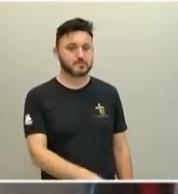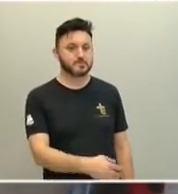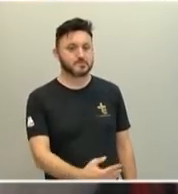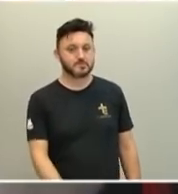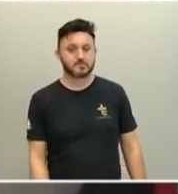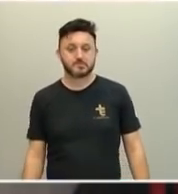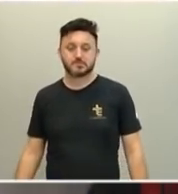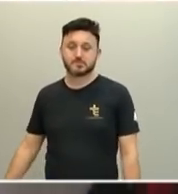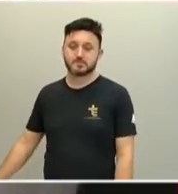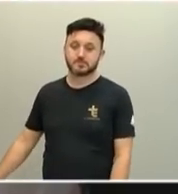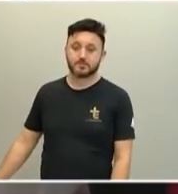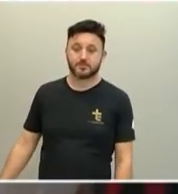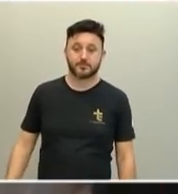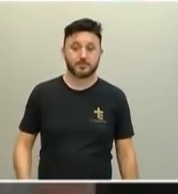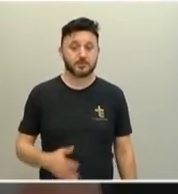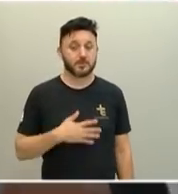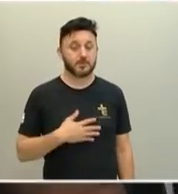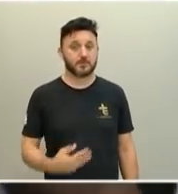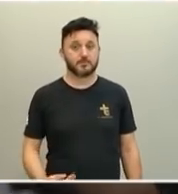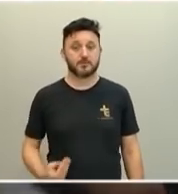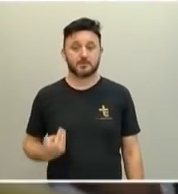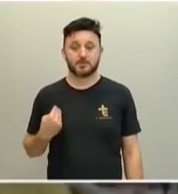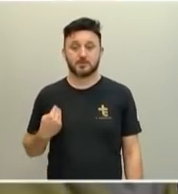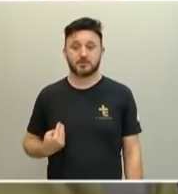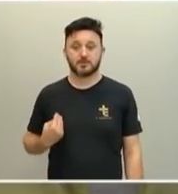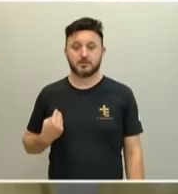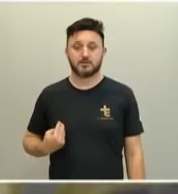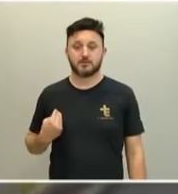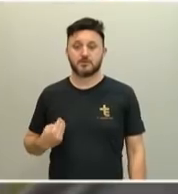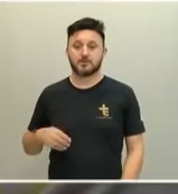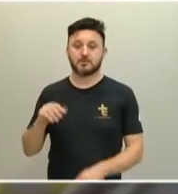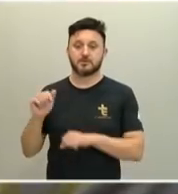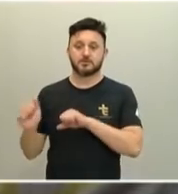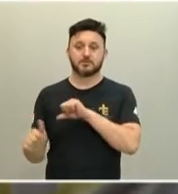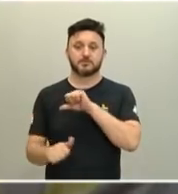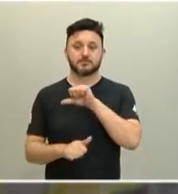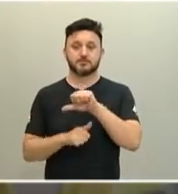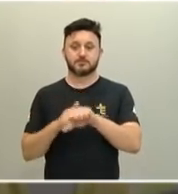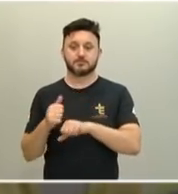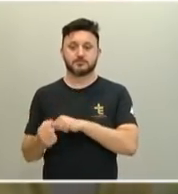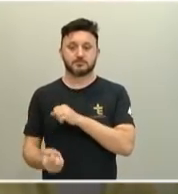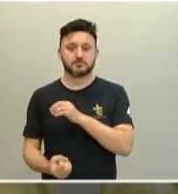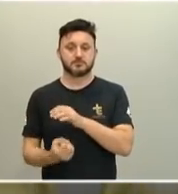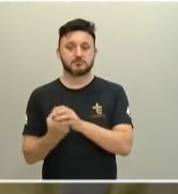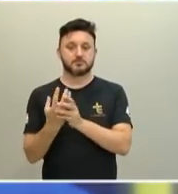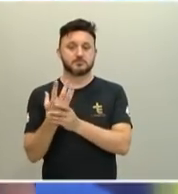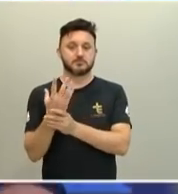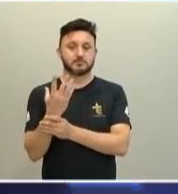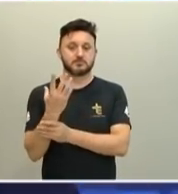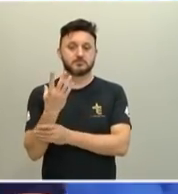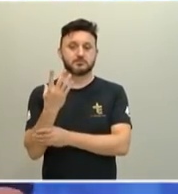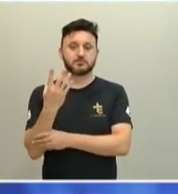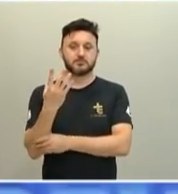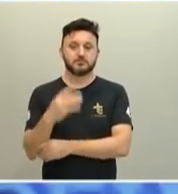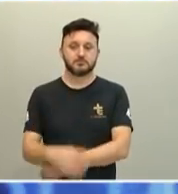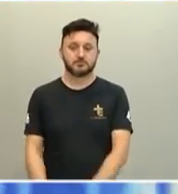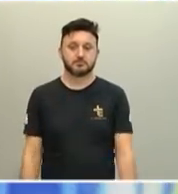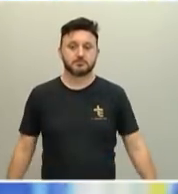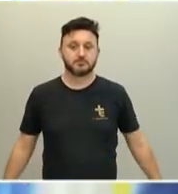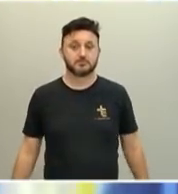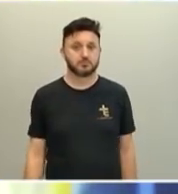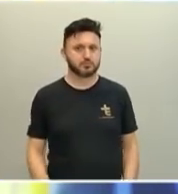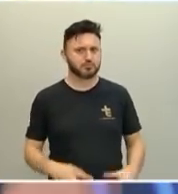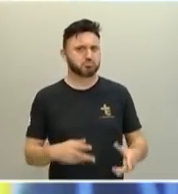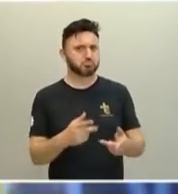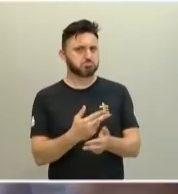Profere uma palavra sobre sua vida. O meu deserto florirá. E os ossos